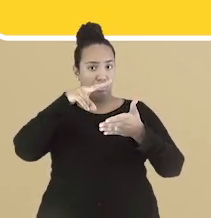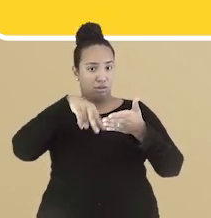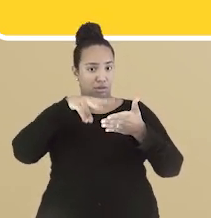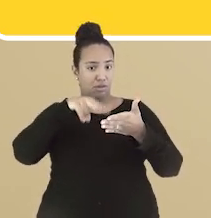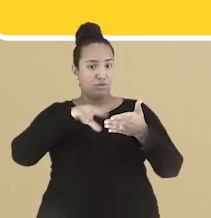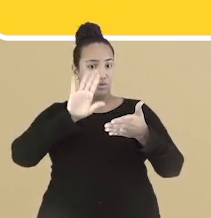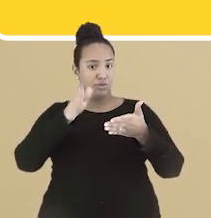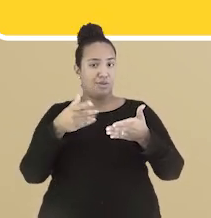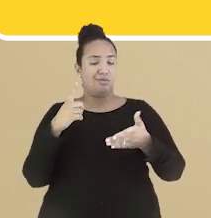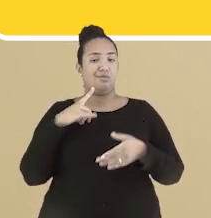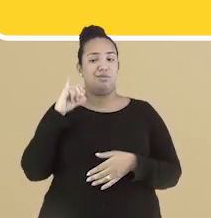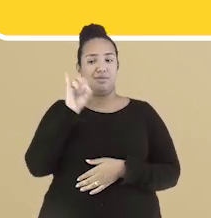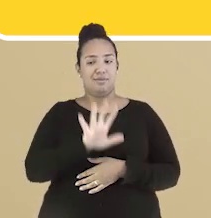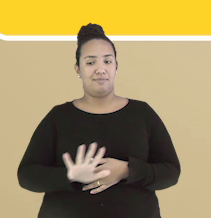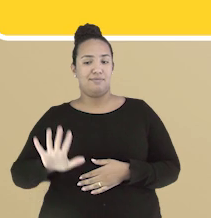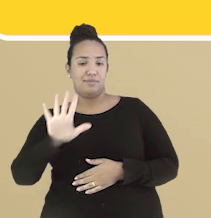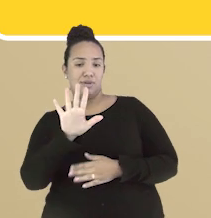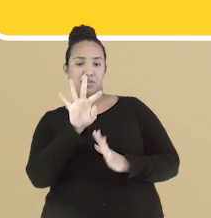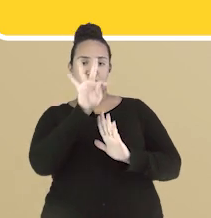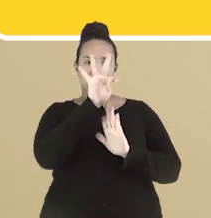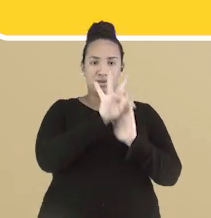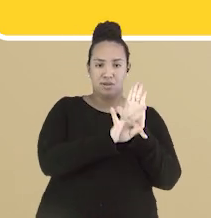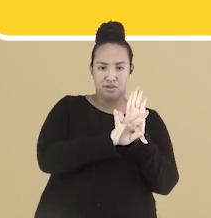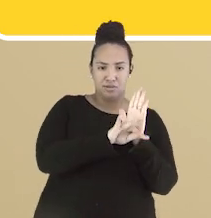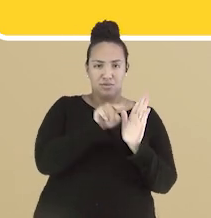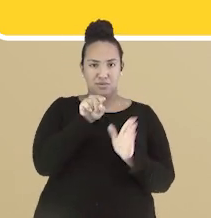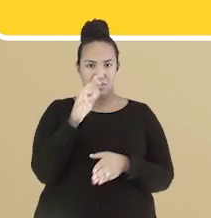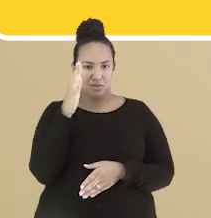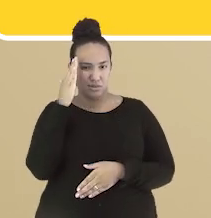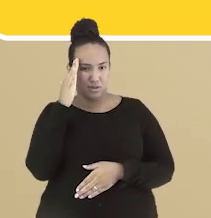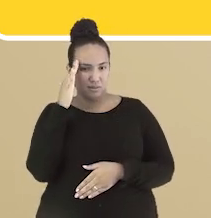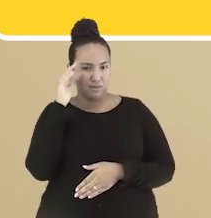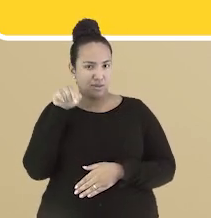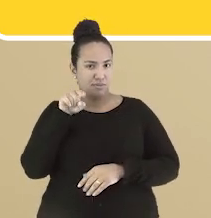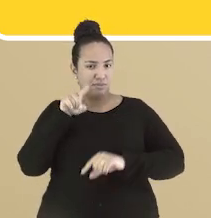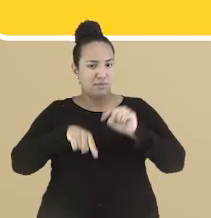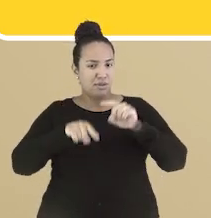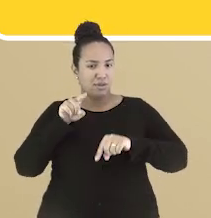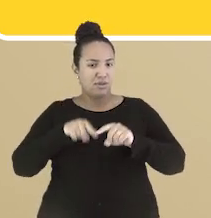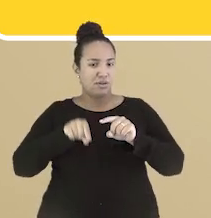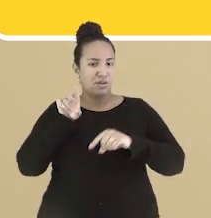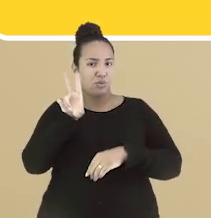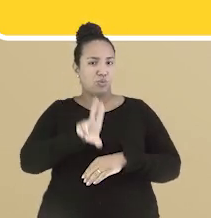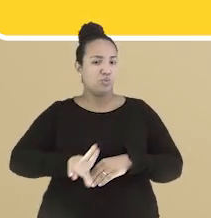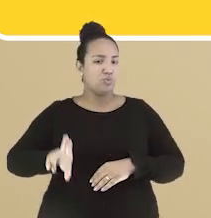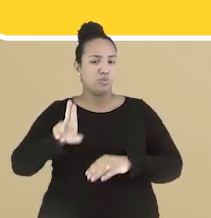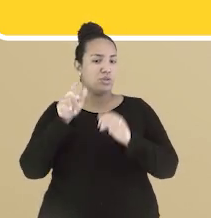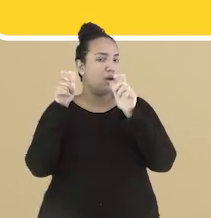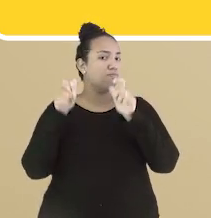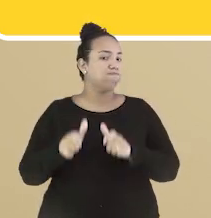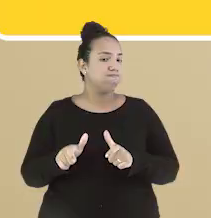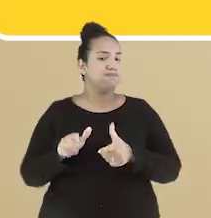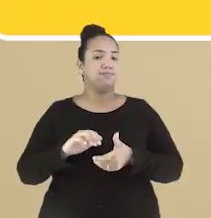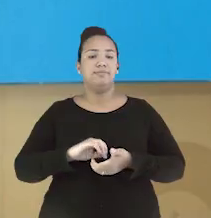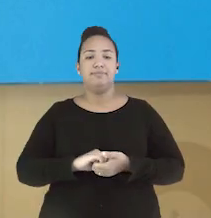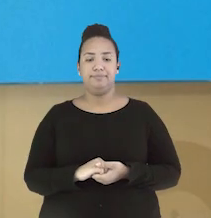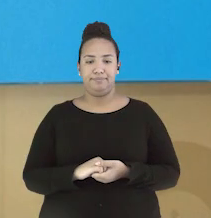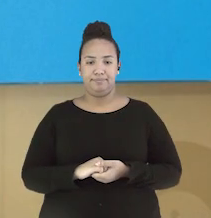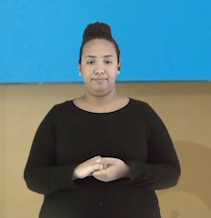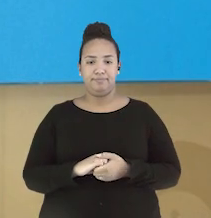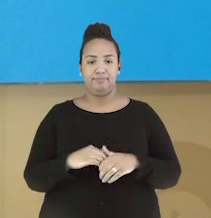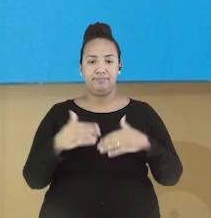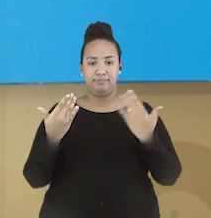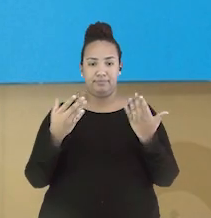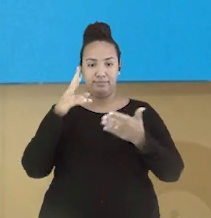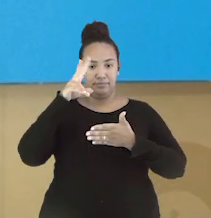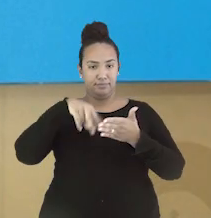contém imagem e texto? Você sabe onde esses materiais costumam ser utilizados?